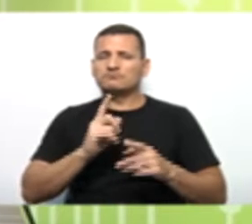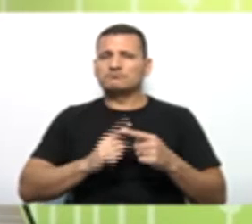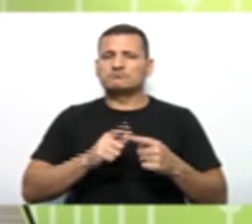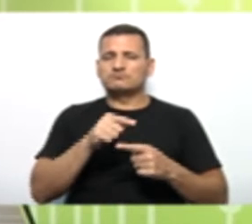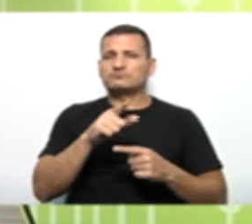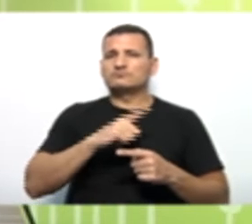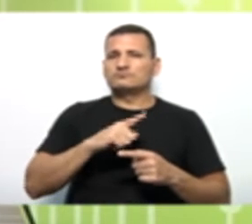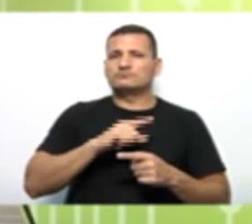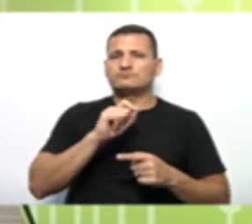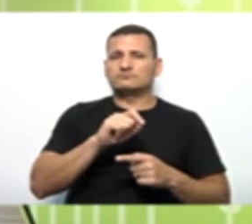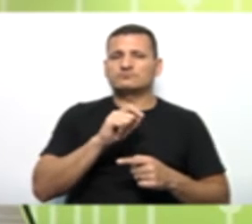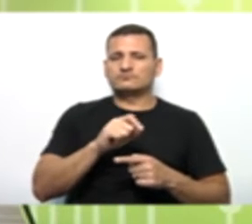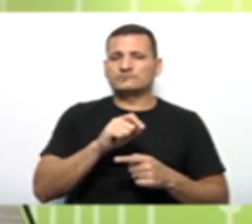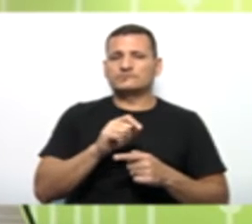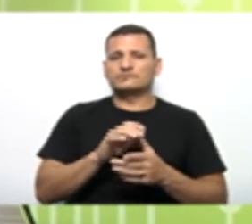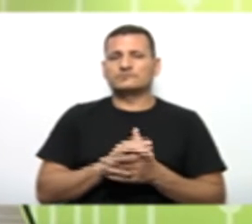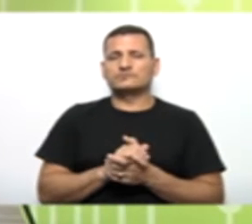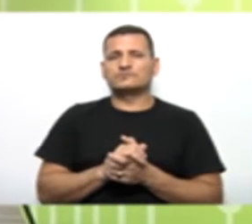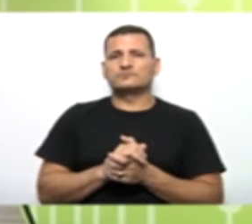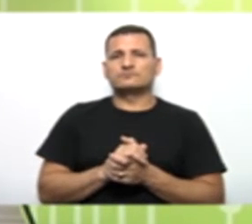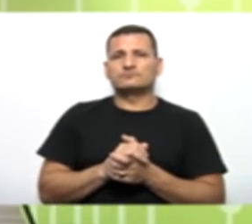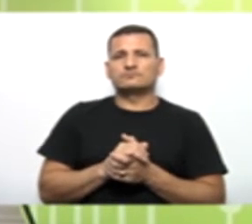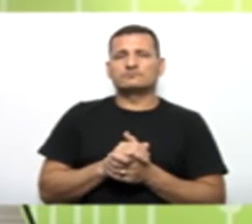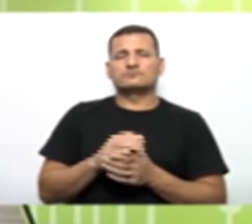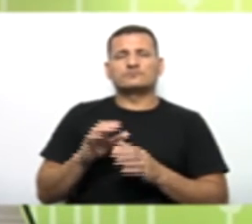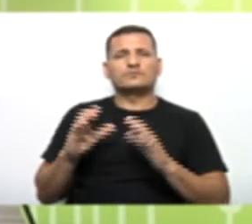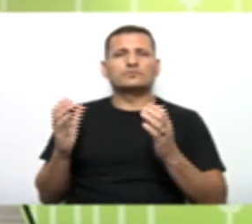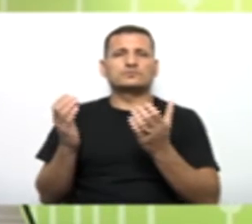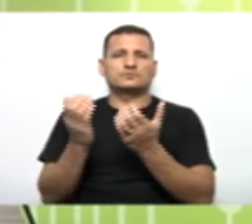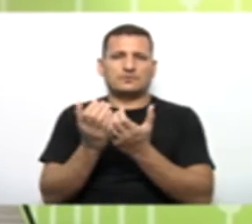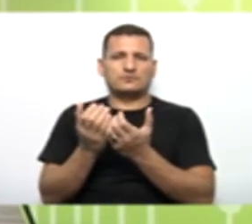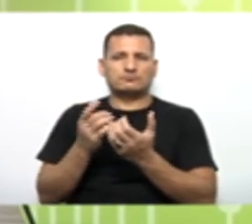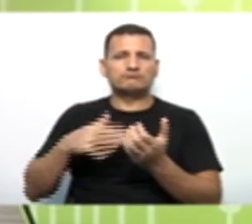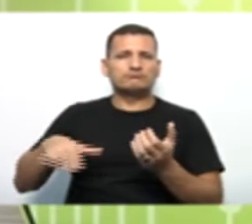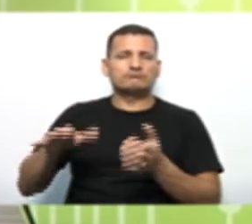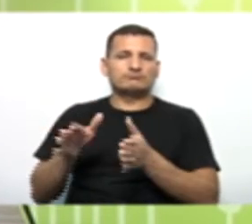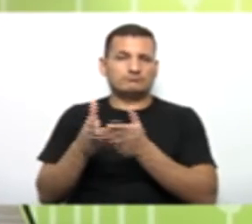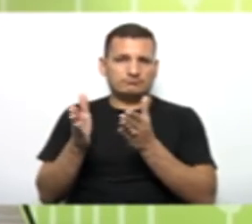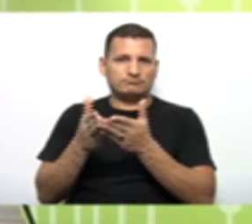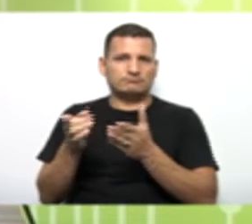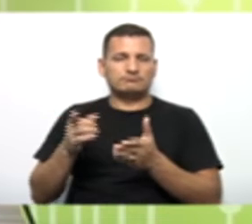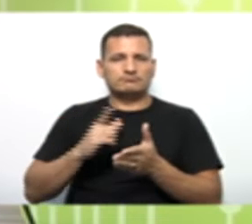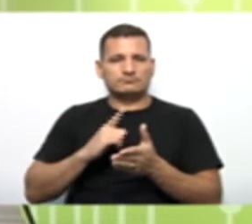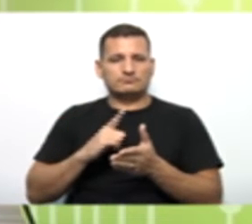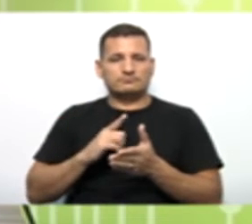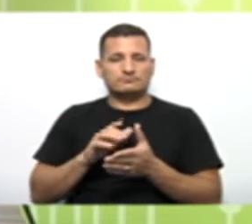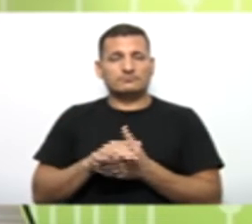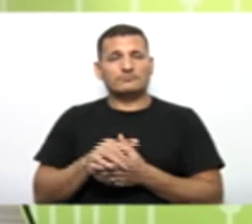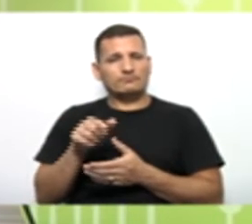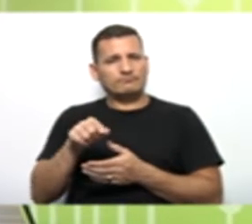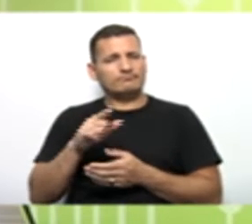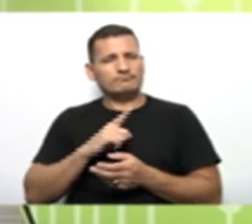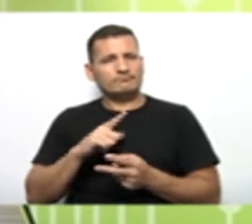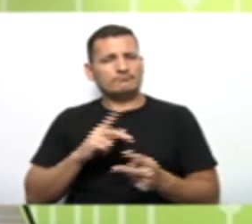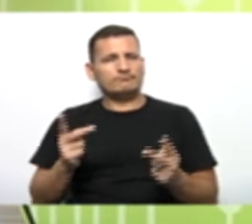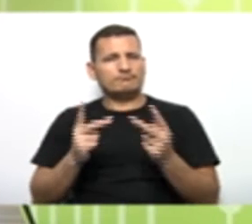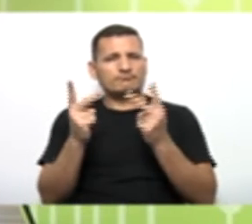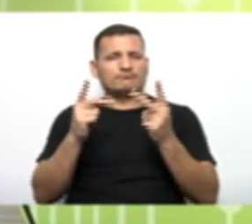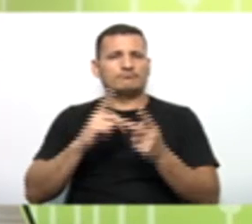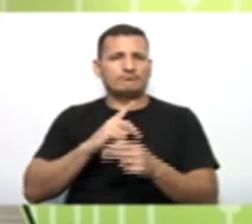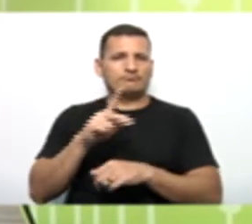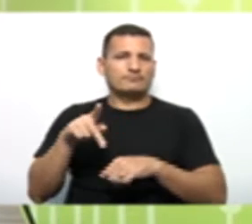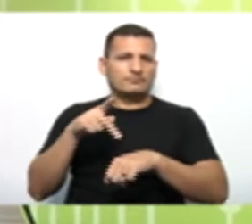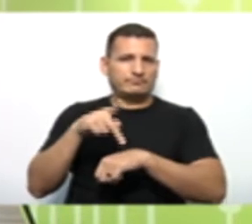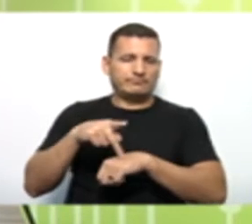ele está gerando renda para comunidades carentes. Esses fatores são muito valorizados, principalmente em